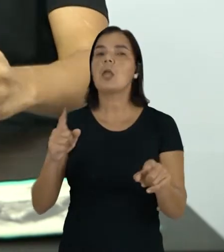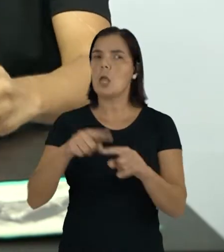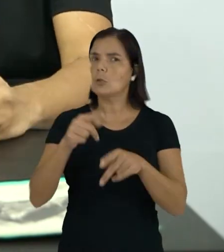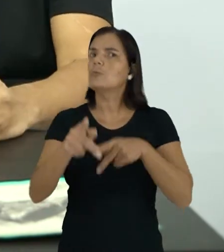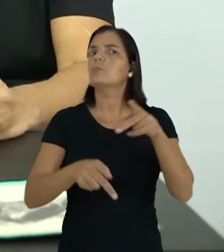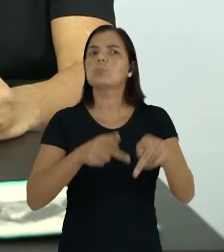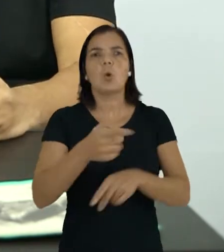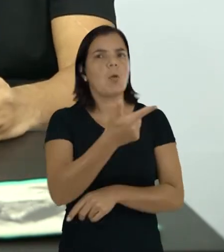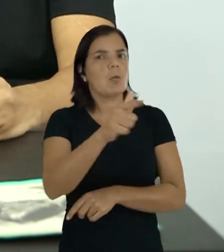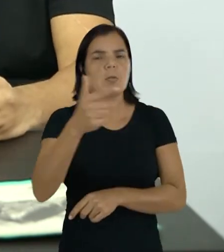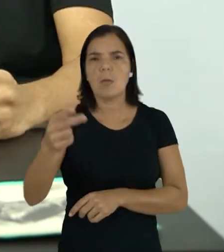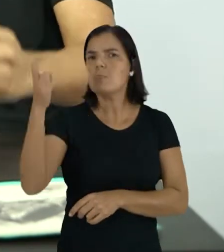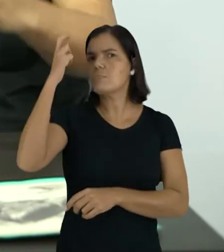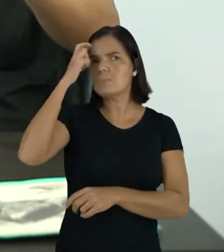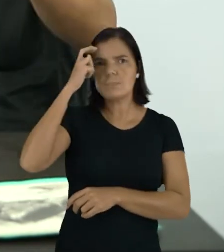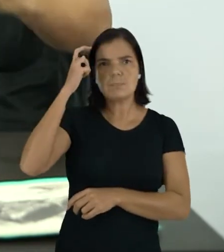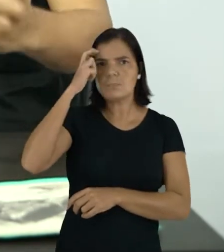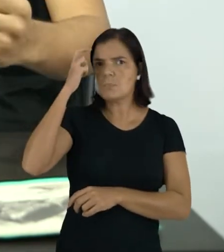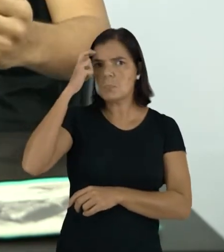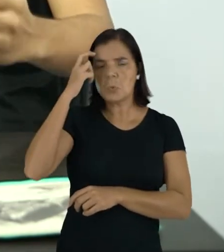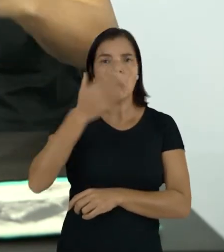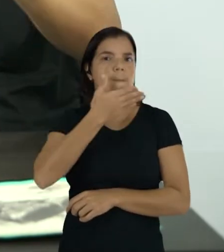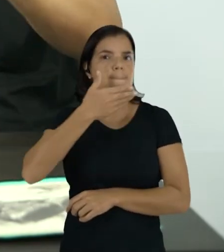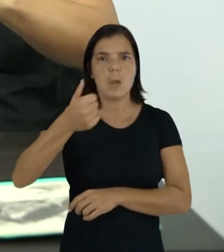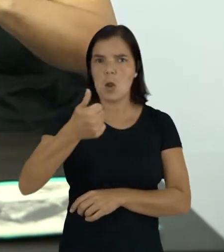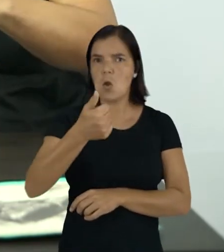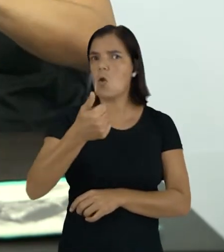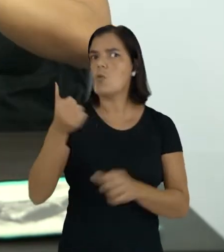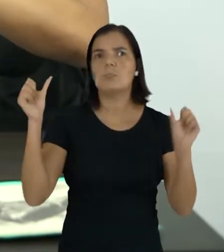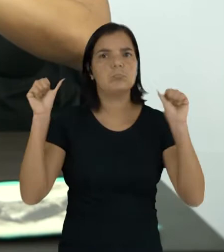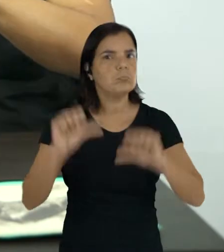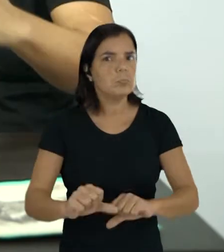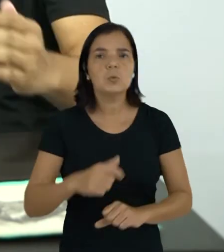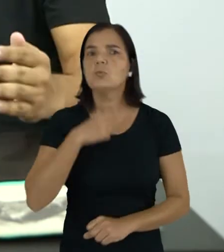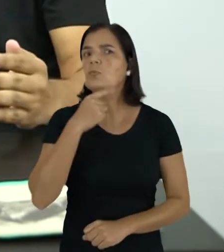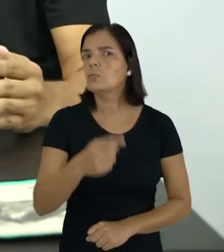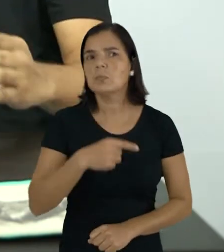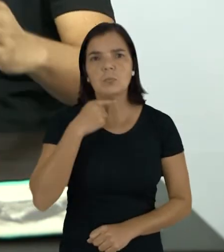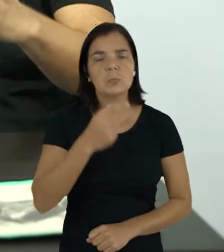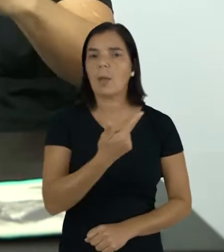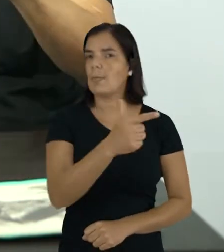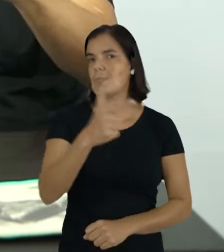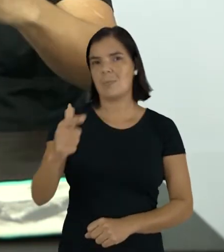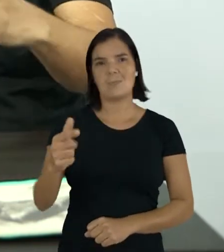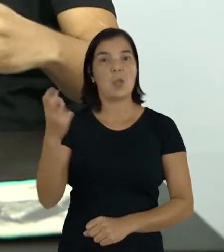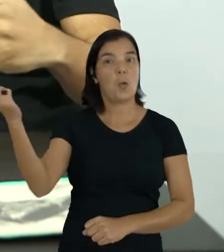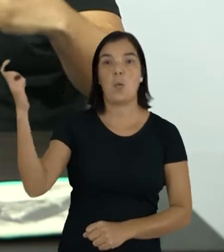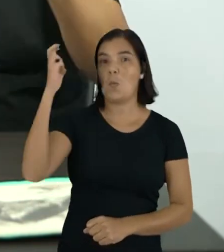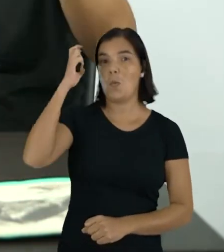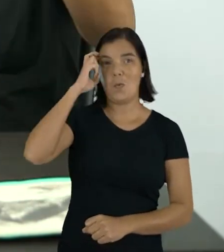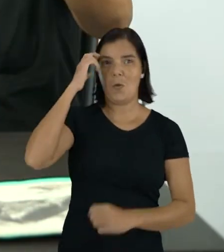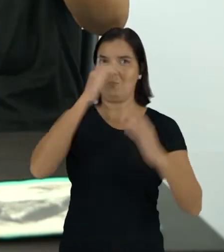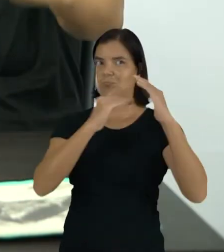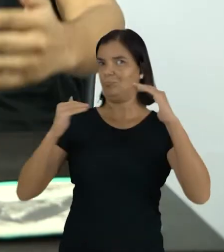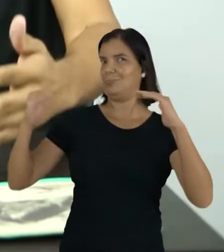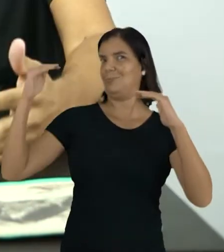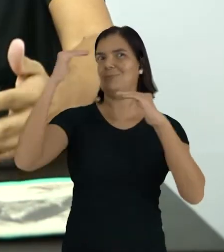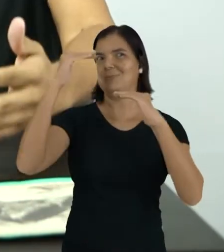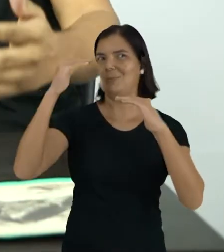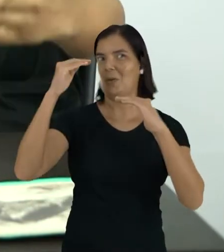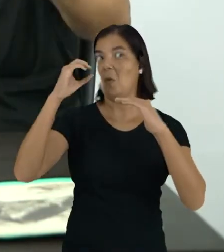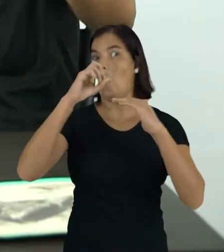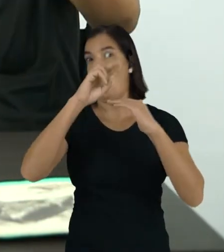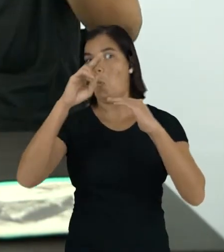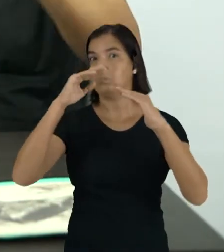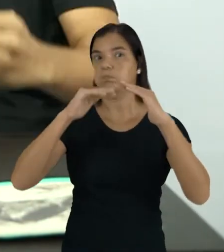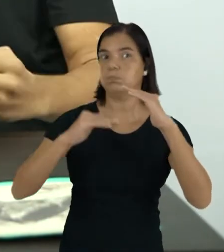povos, eles não têm uma cultura nem melhor e nem pior do que ninguém. Não existem culturas superiores ou